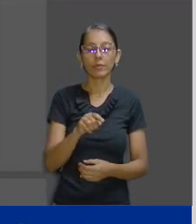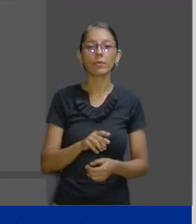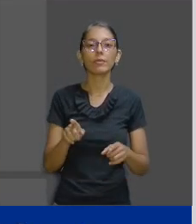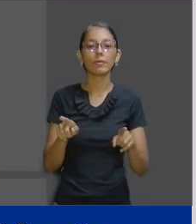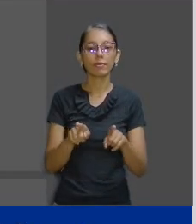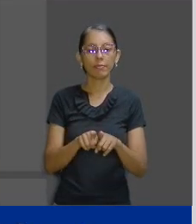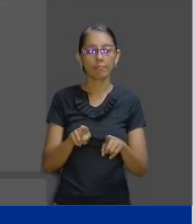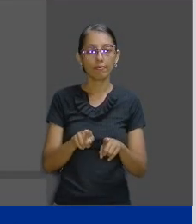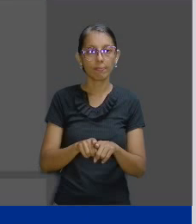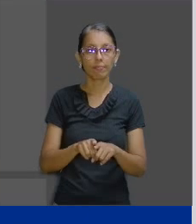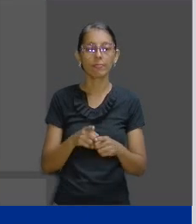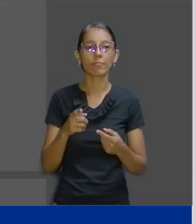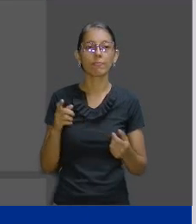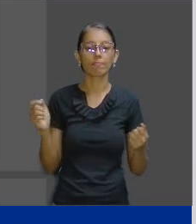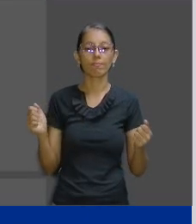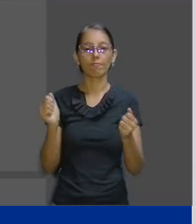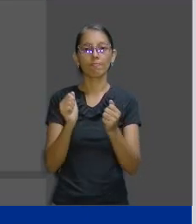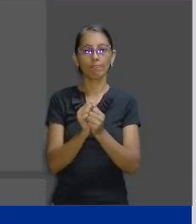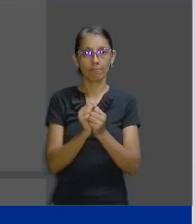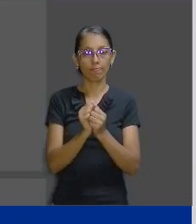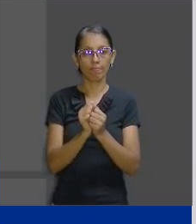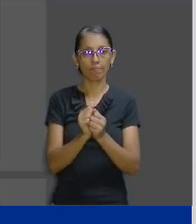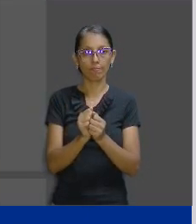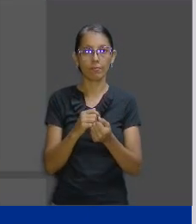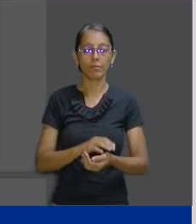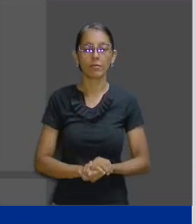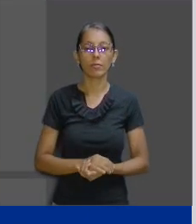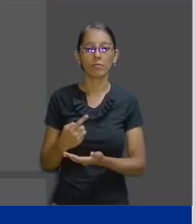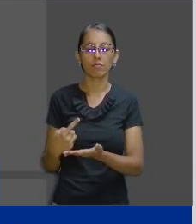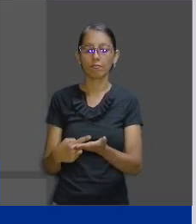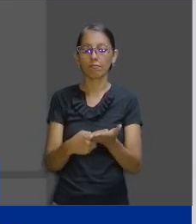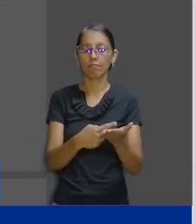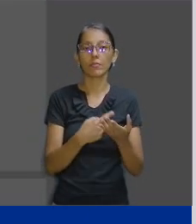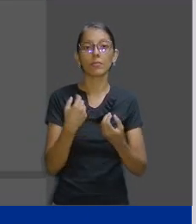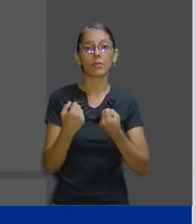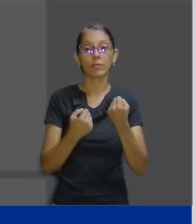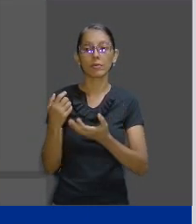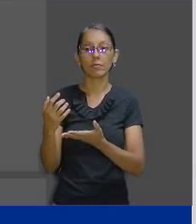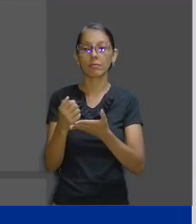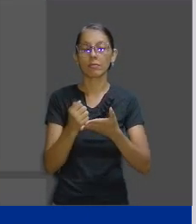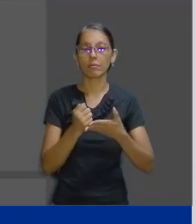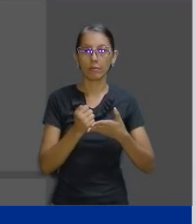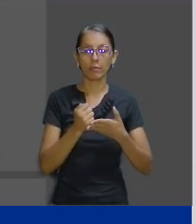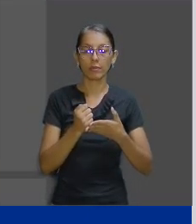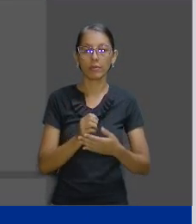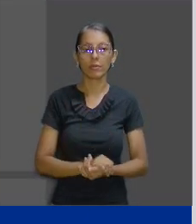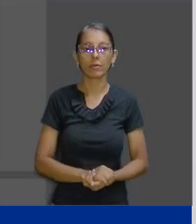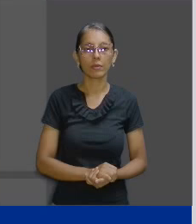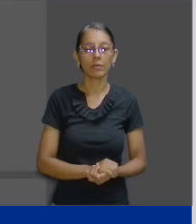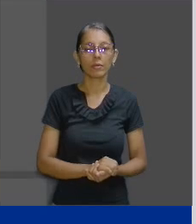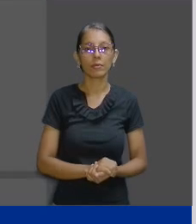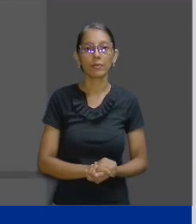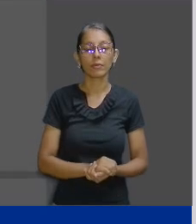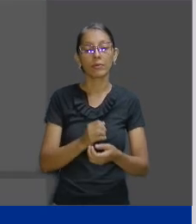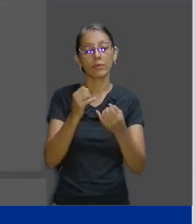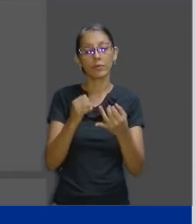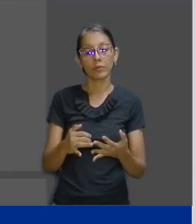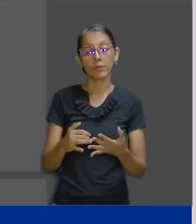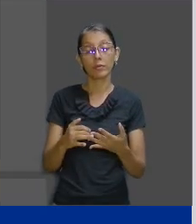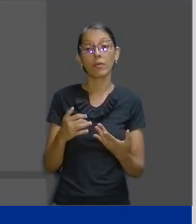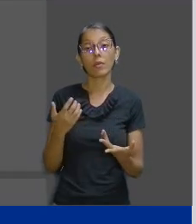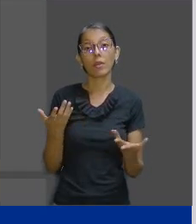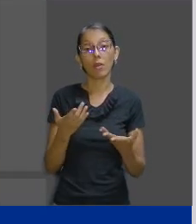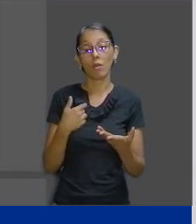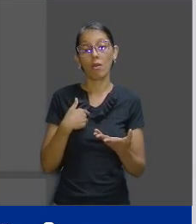na campanha e especialmente na articulação do transporte ilícito de eleitores, a seguinte mensagem: eu vou ter que fazer esse carreto aí, vou